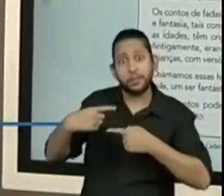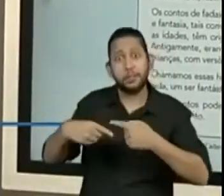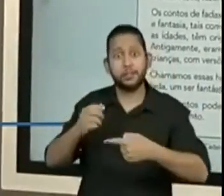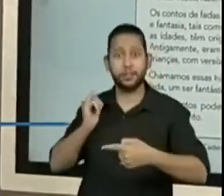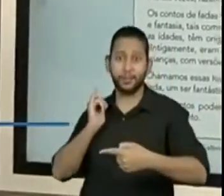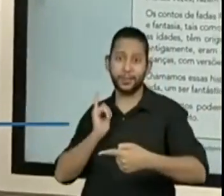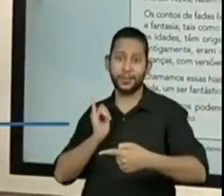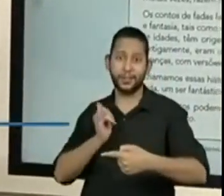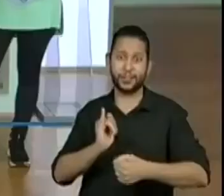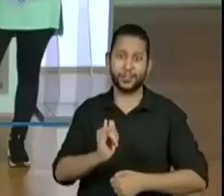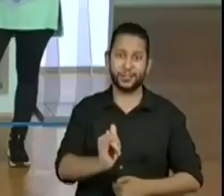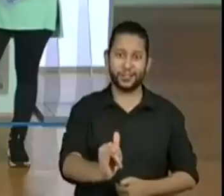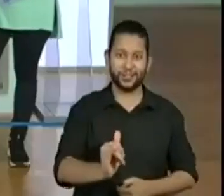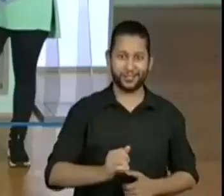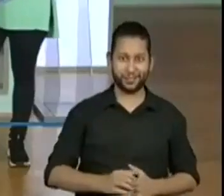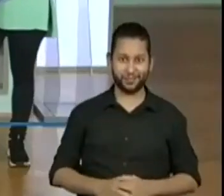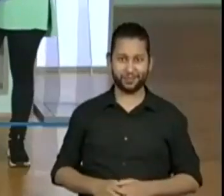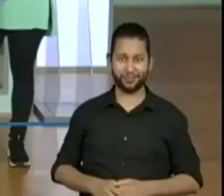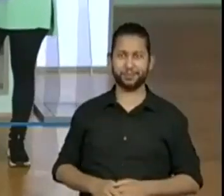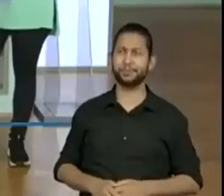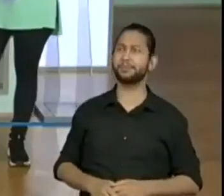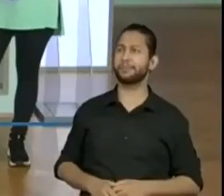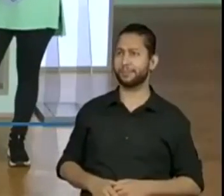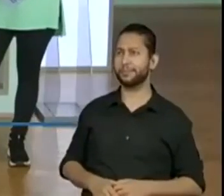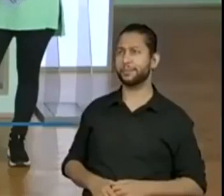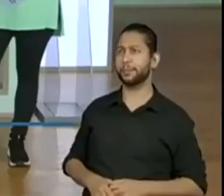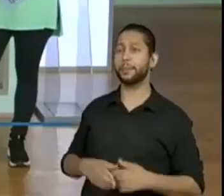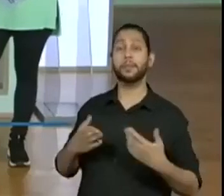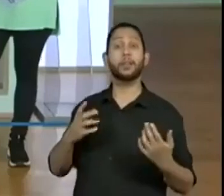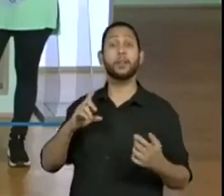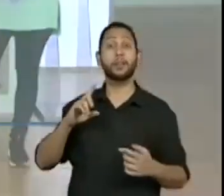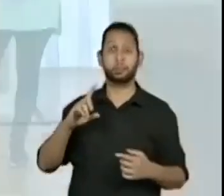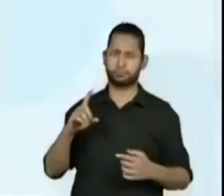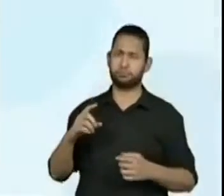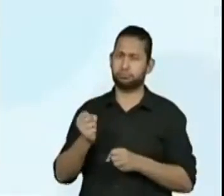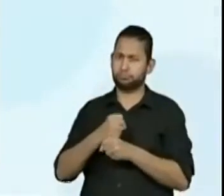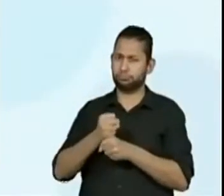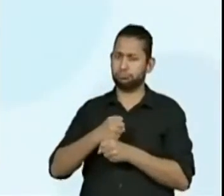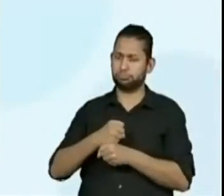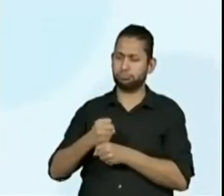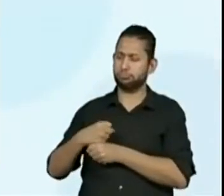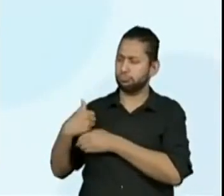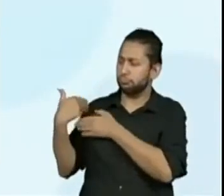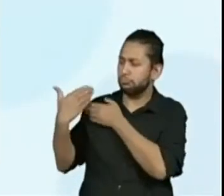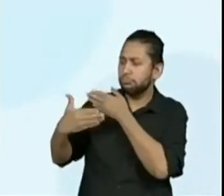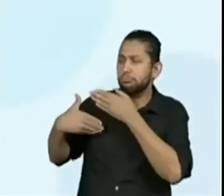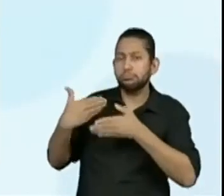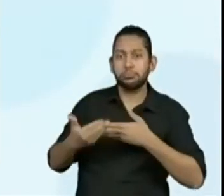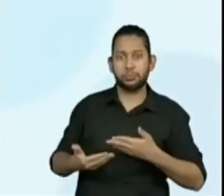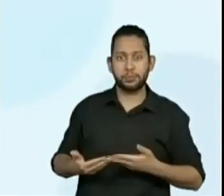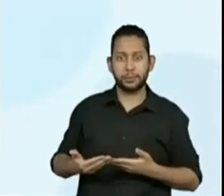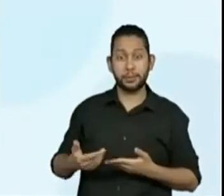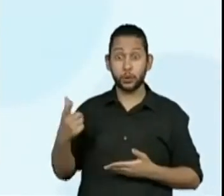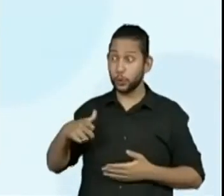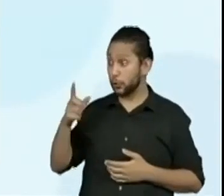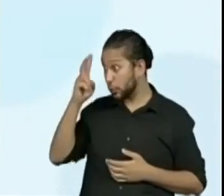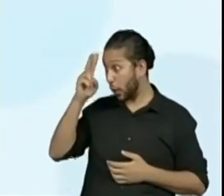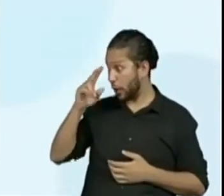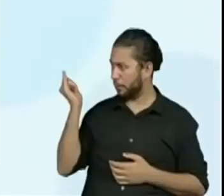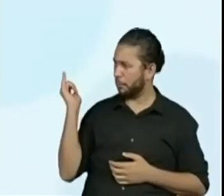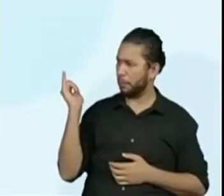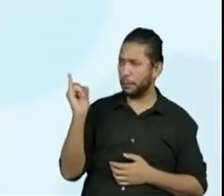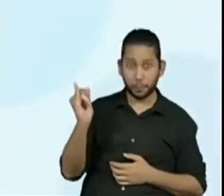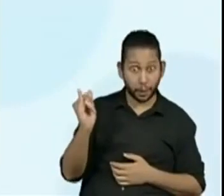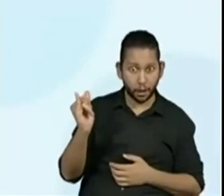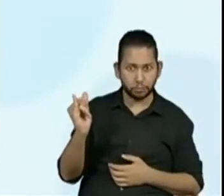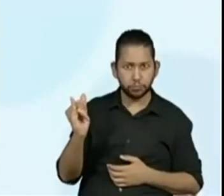geração. Bem legal. Depois de muito tempo, várias dessas histórias foram